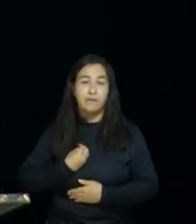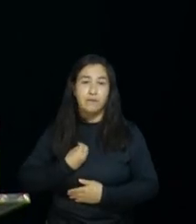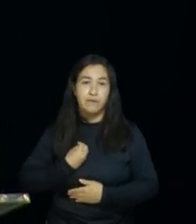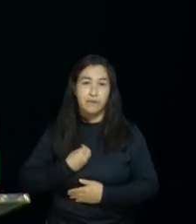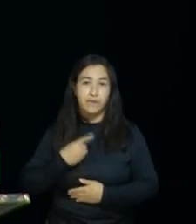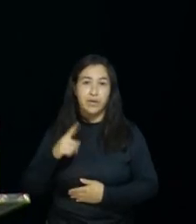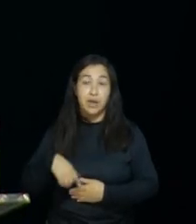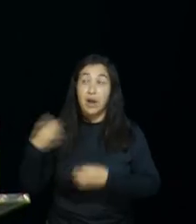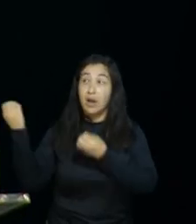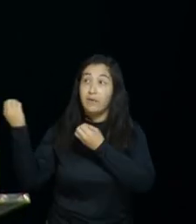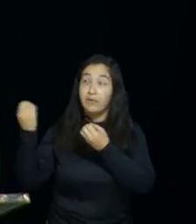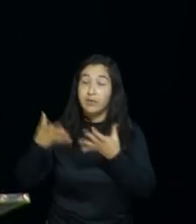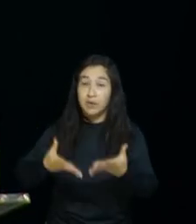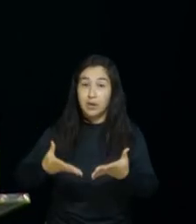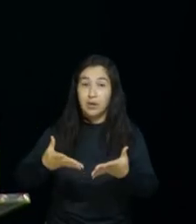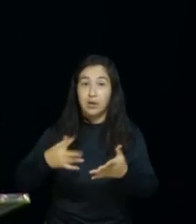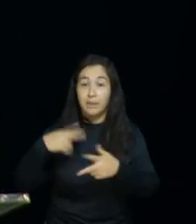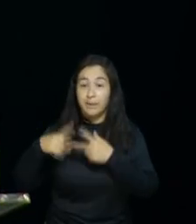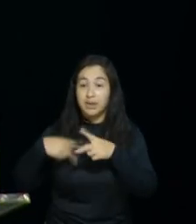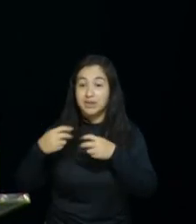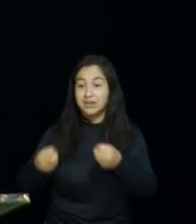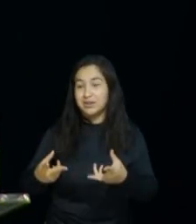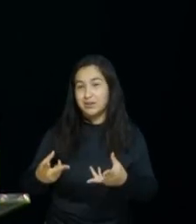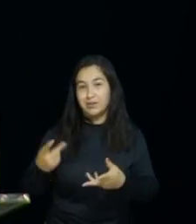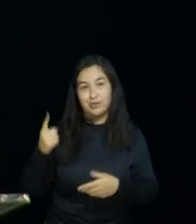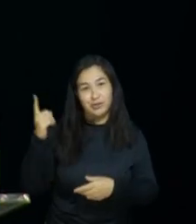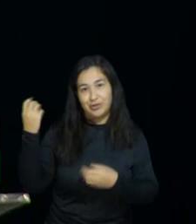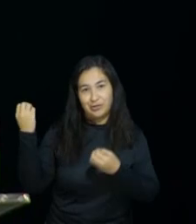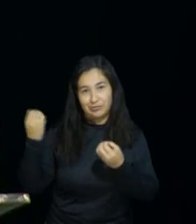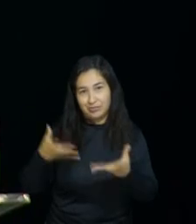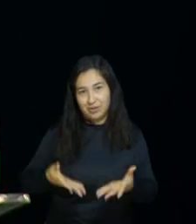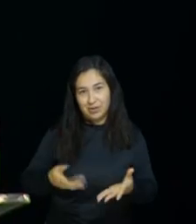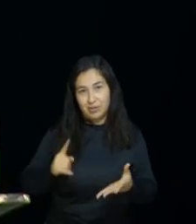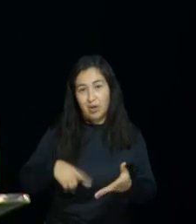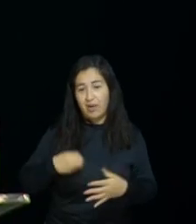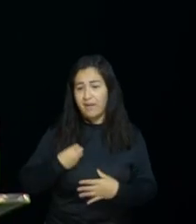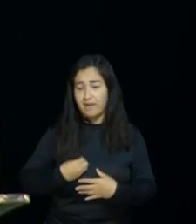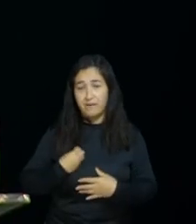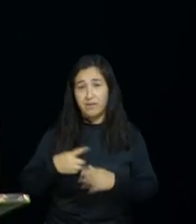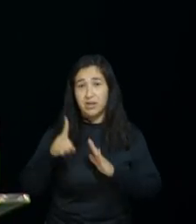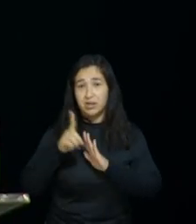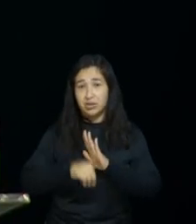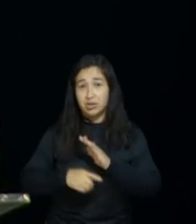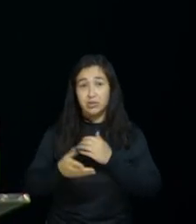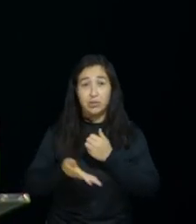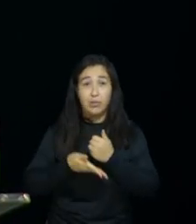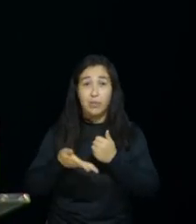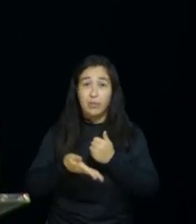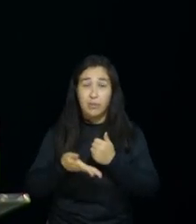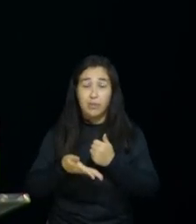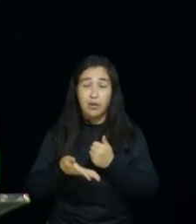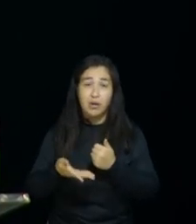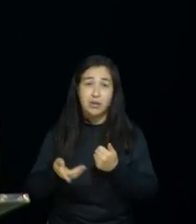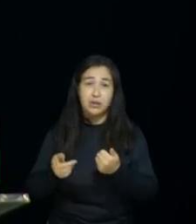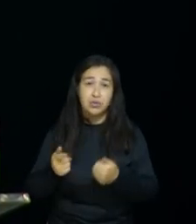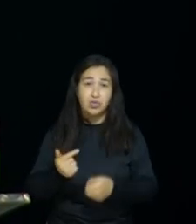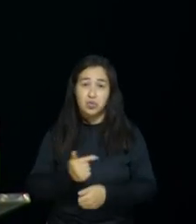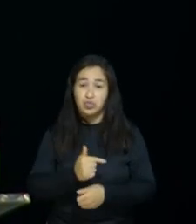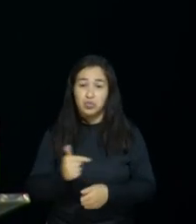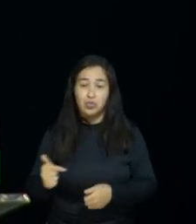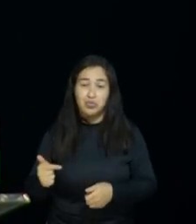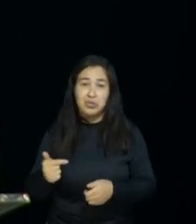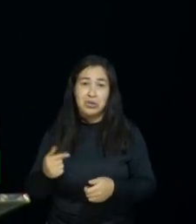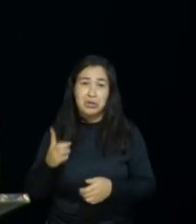ela precisa ser preservada. A vida é um direito fundamental. Sem esse direito fundamental, nós não teremos mais direito